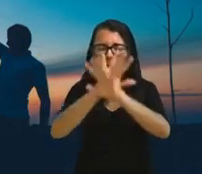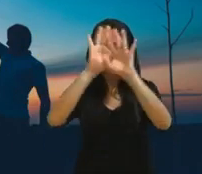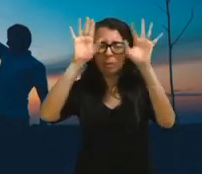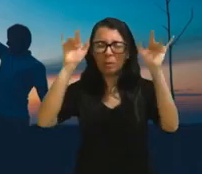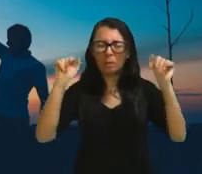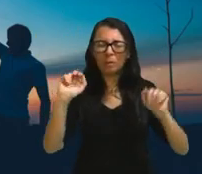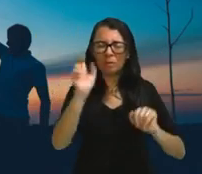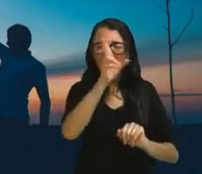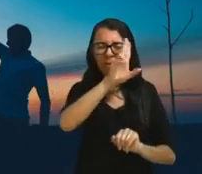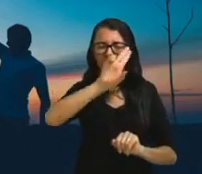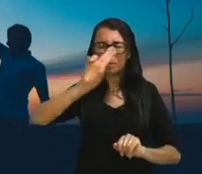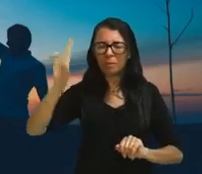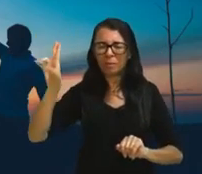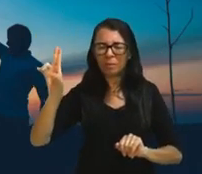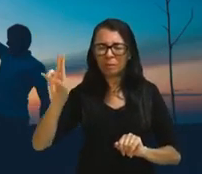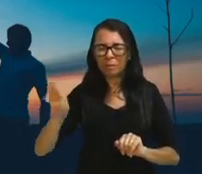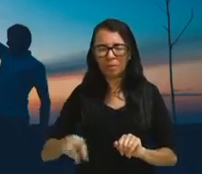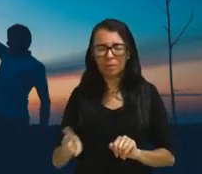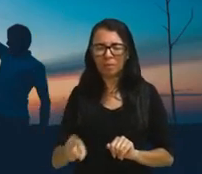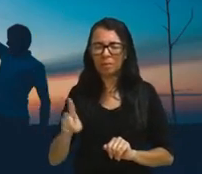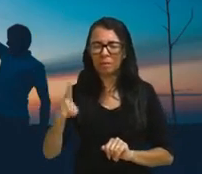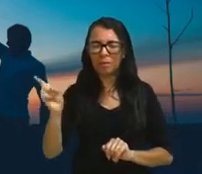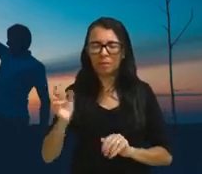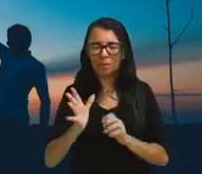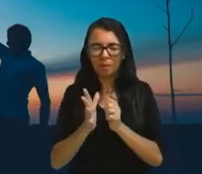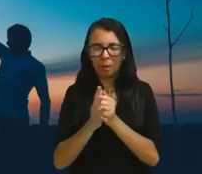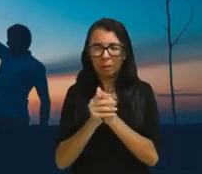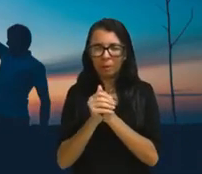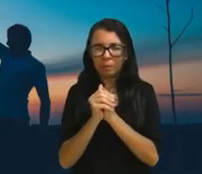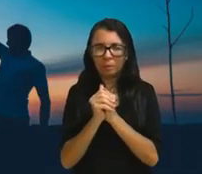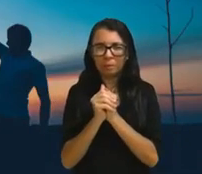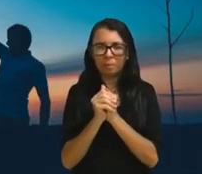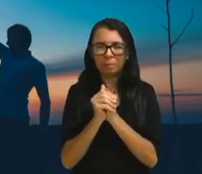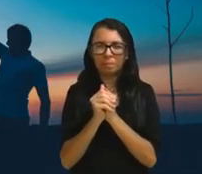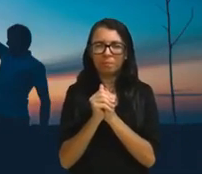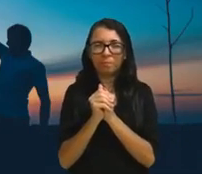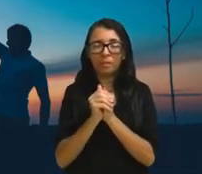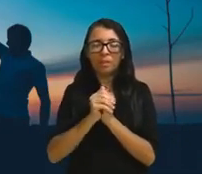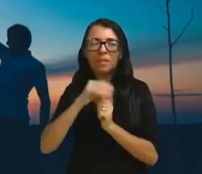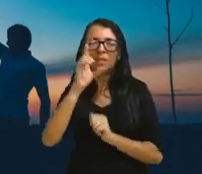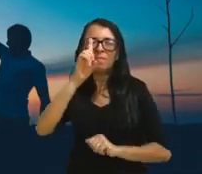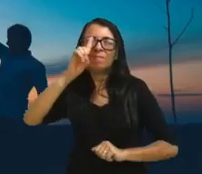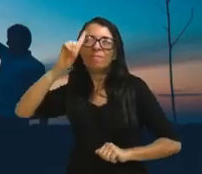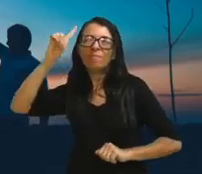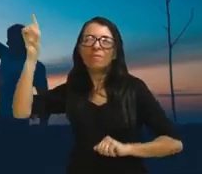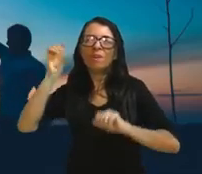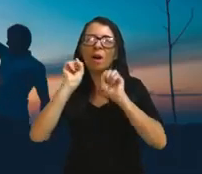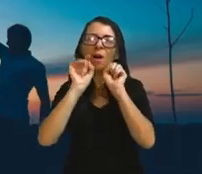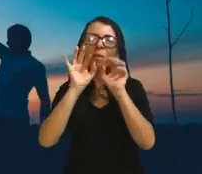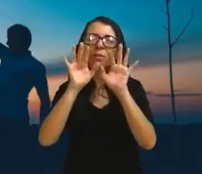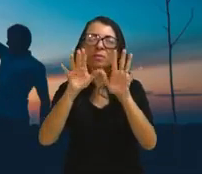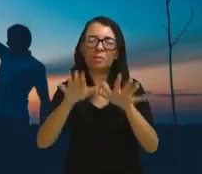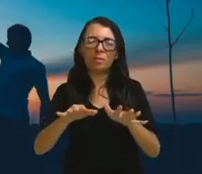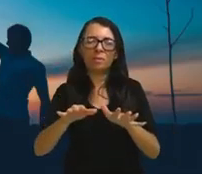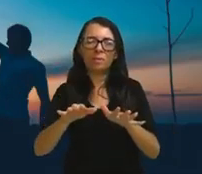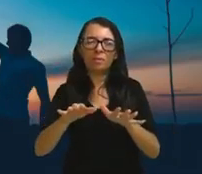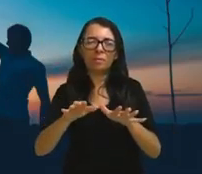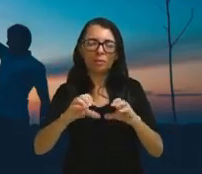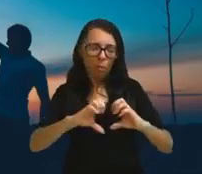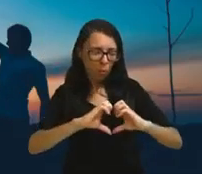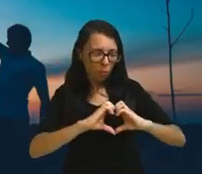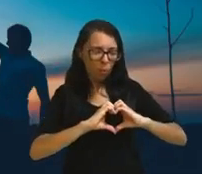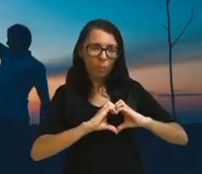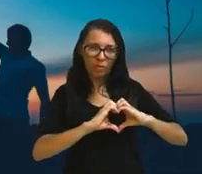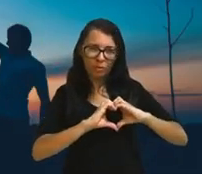Pai, em nome de Jesus. Amém. Que Deus te abençoe, Deus guarde o seu coração. E